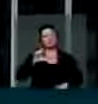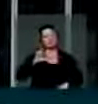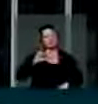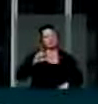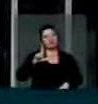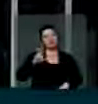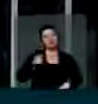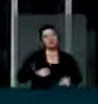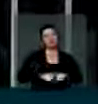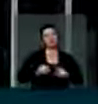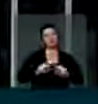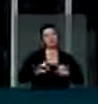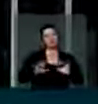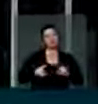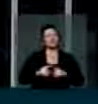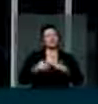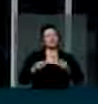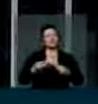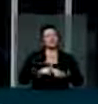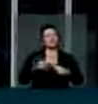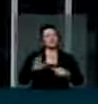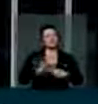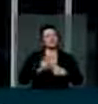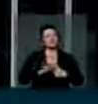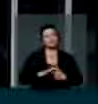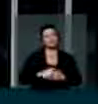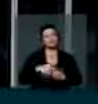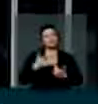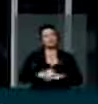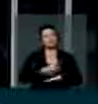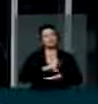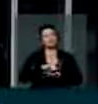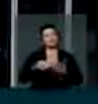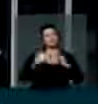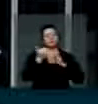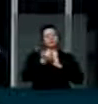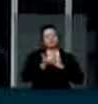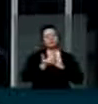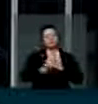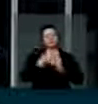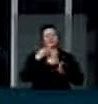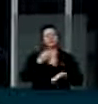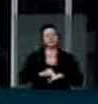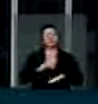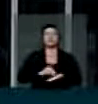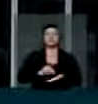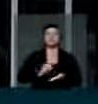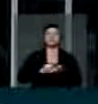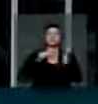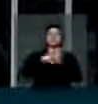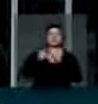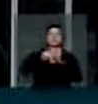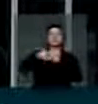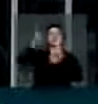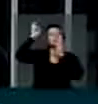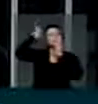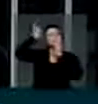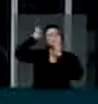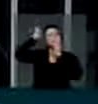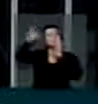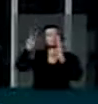blocos ofertados, destacando-se, entre outros, os pontos: ausência de consulta aos povos